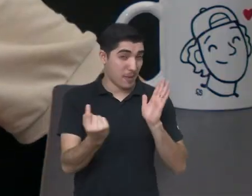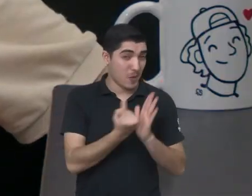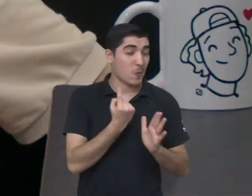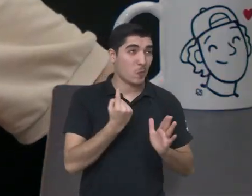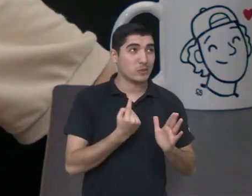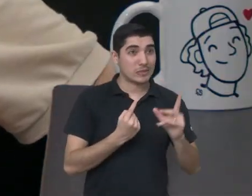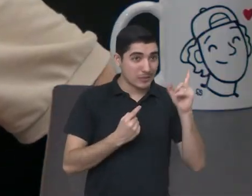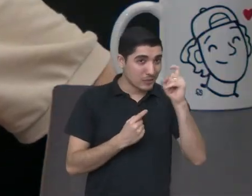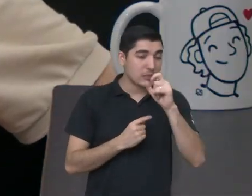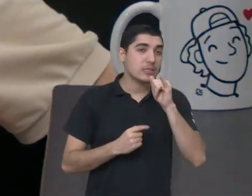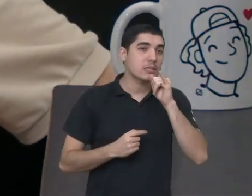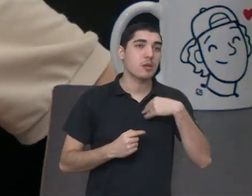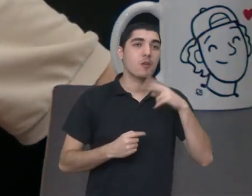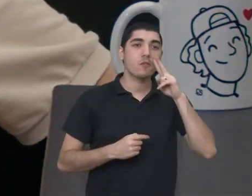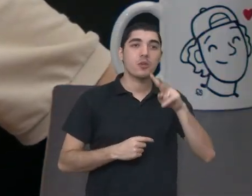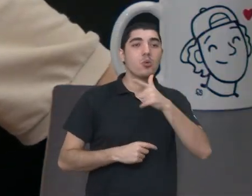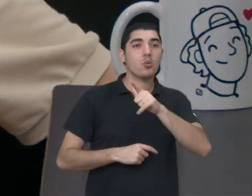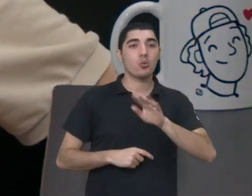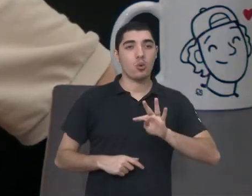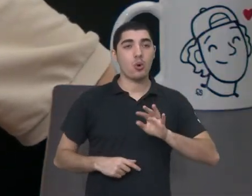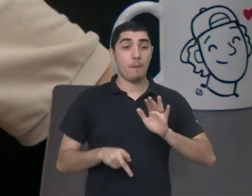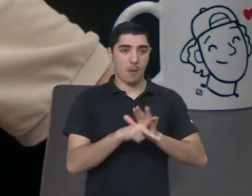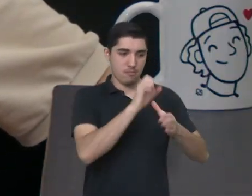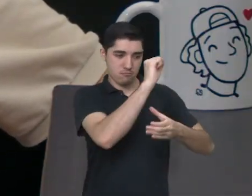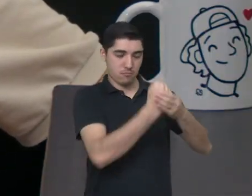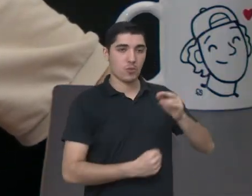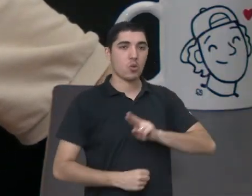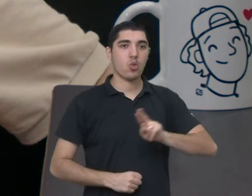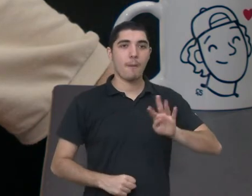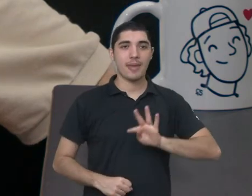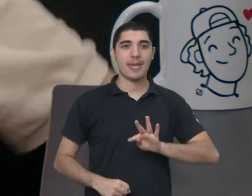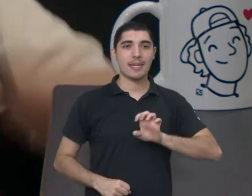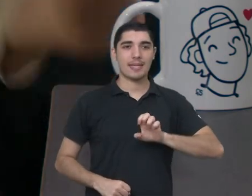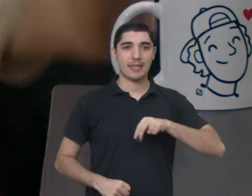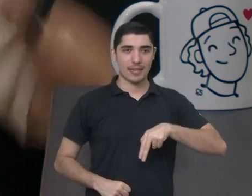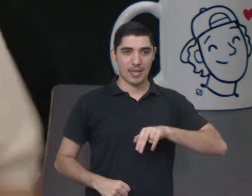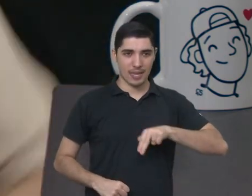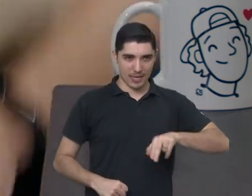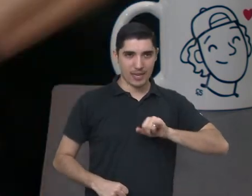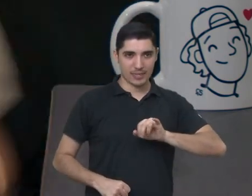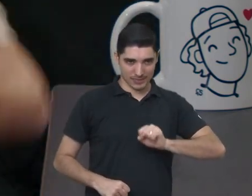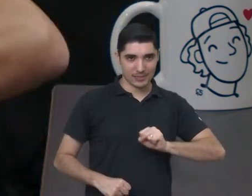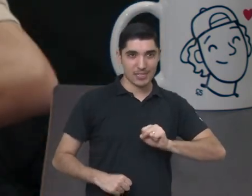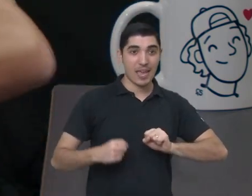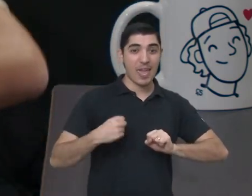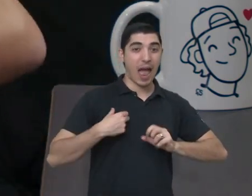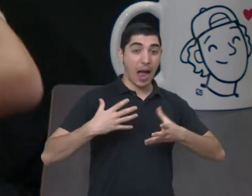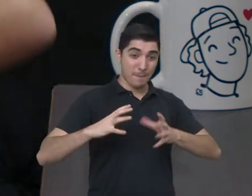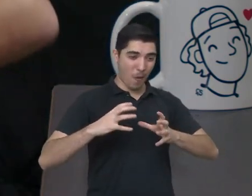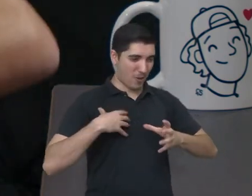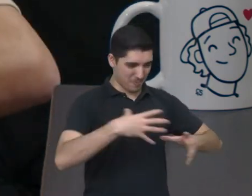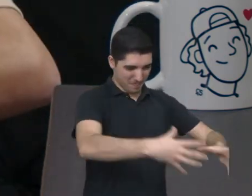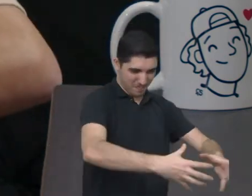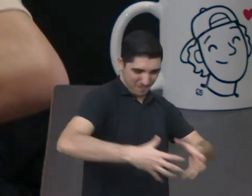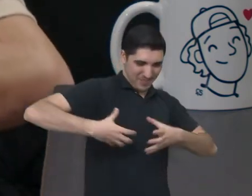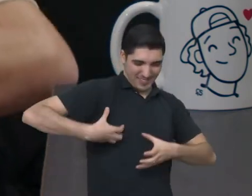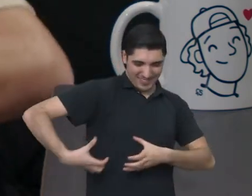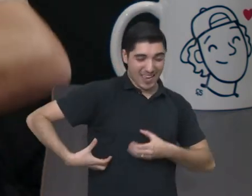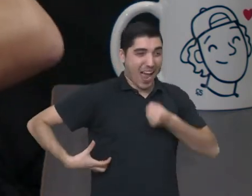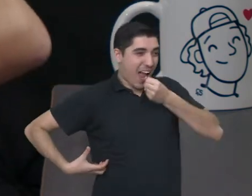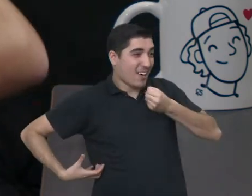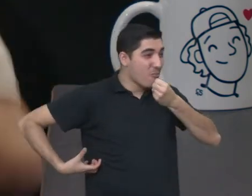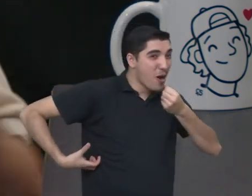estava no estádio na época, para poder acompanhar. É comum você ver fotografia do Maracanã, qualquer coisa. Mesmo que o torcedor no estádio